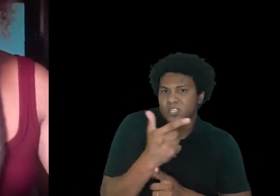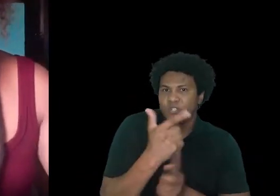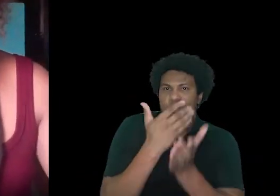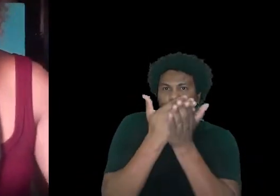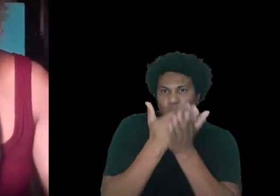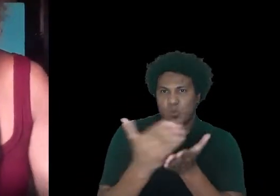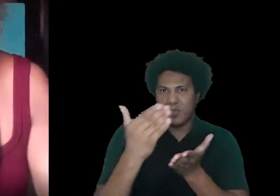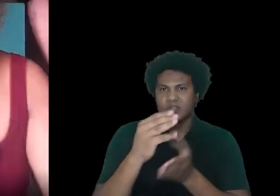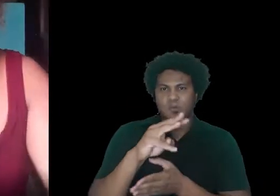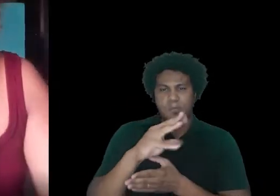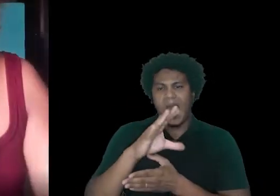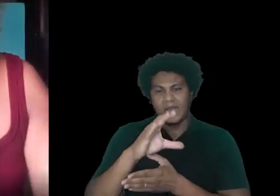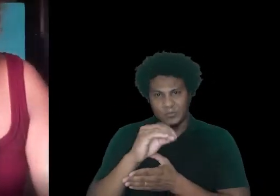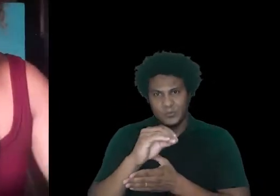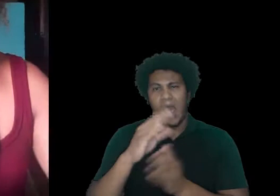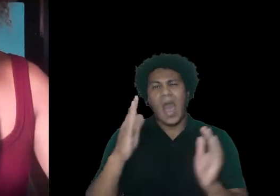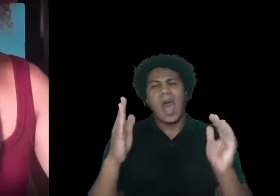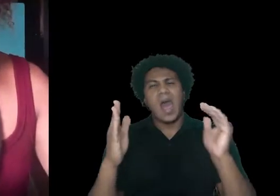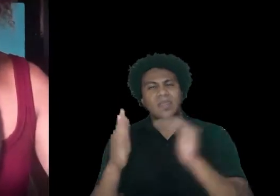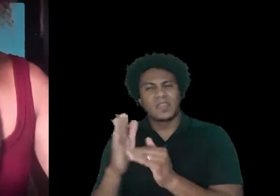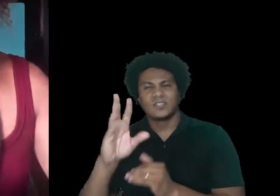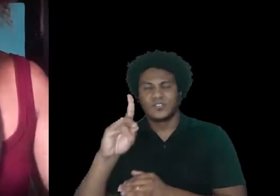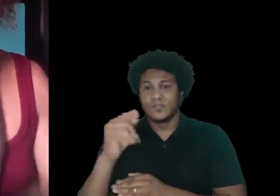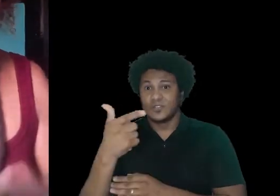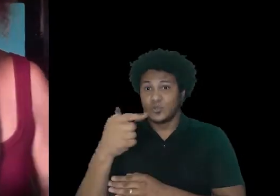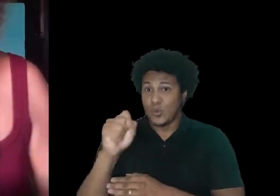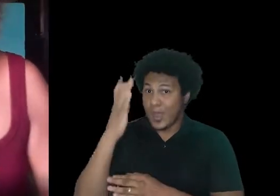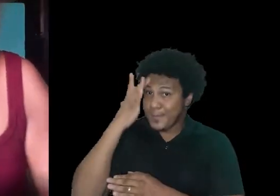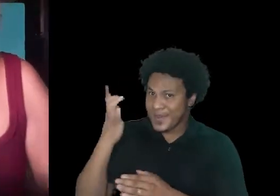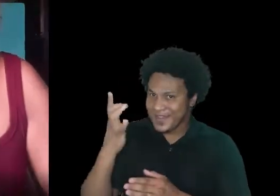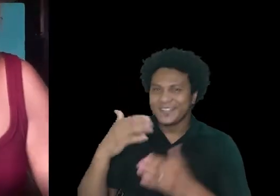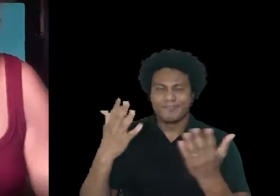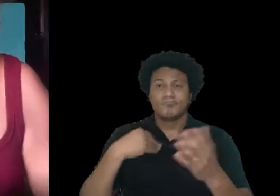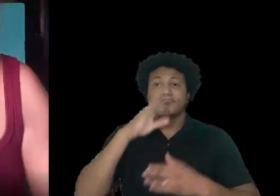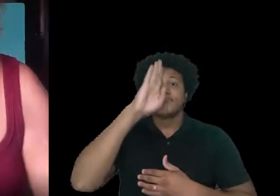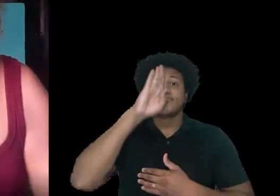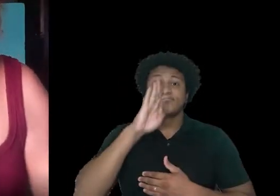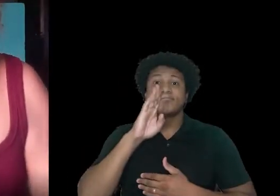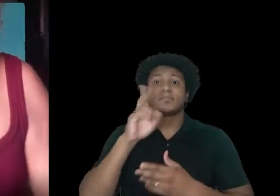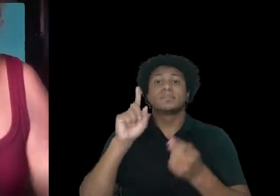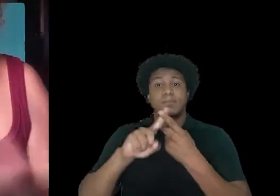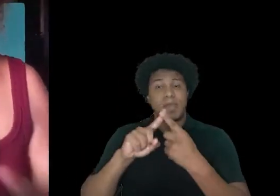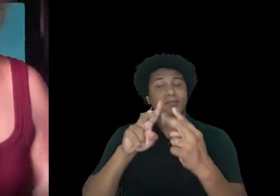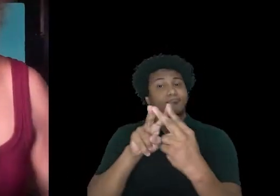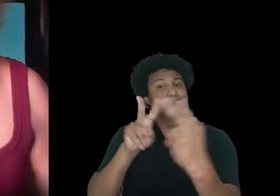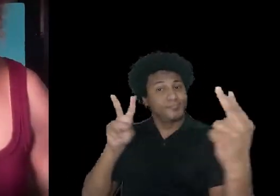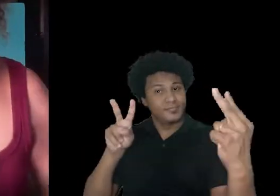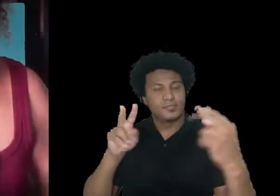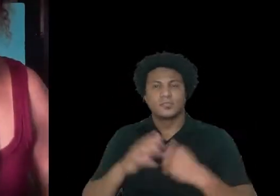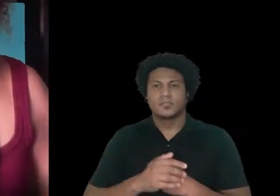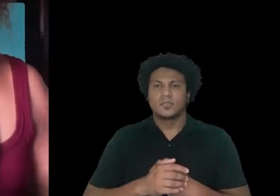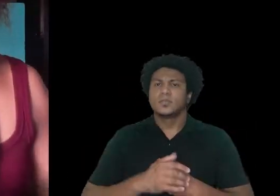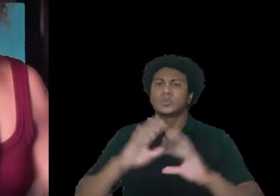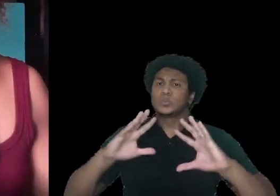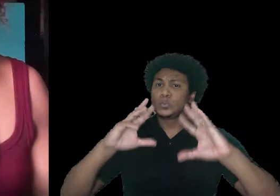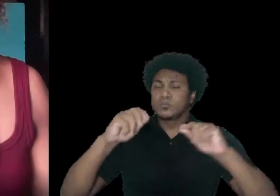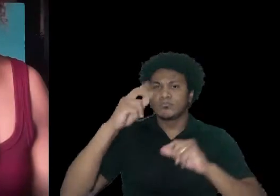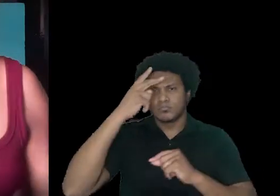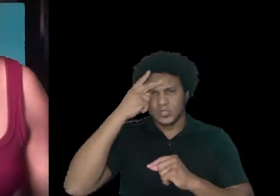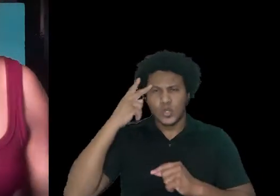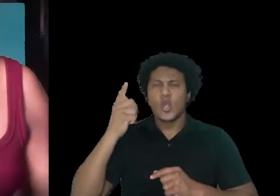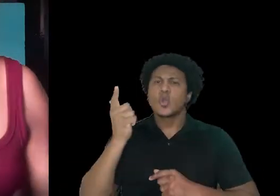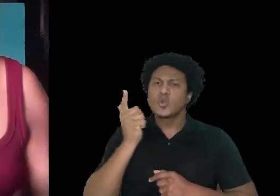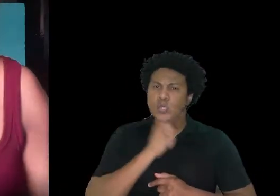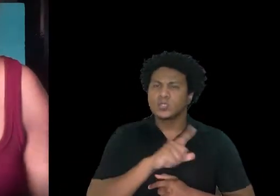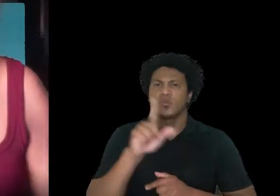dia 28 de março, amanhã, totalmente gratuito, e de forma virtual, para que todo mundo continue respeitando,